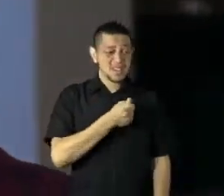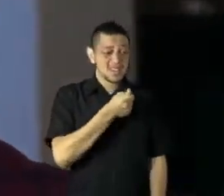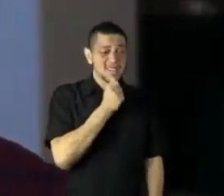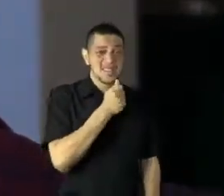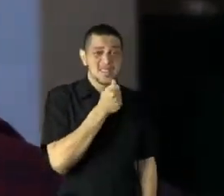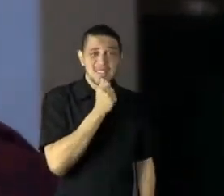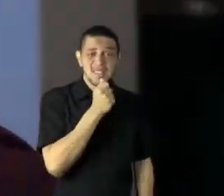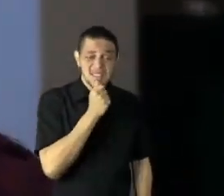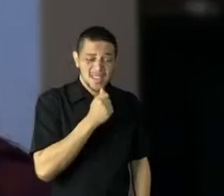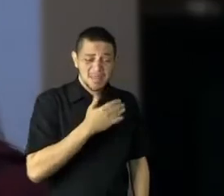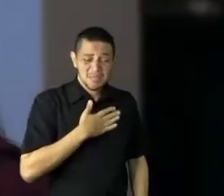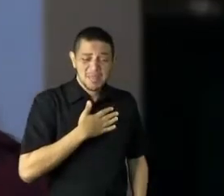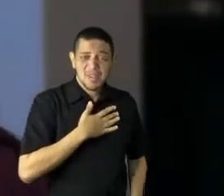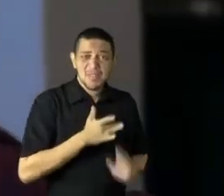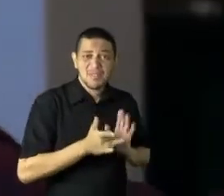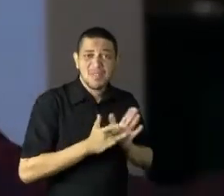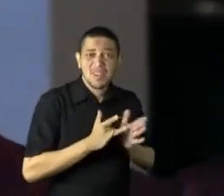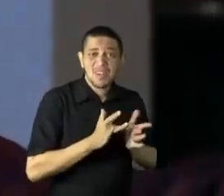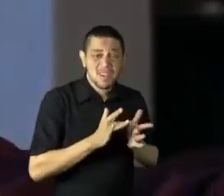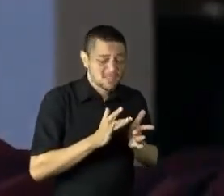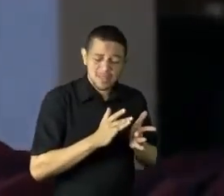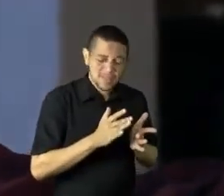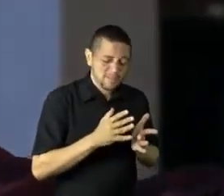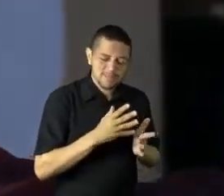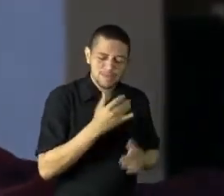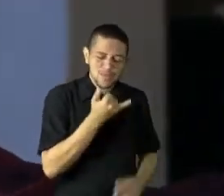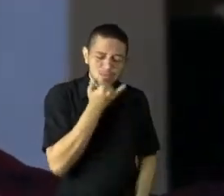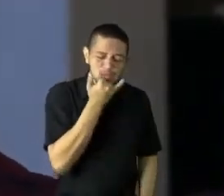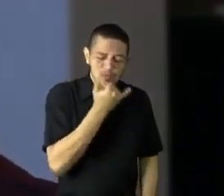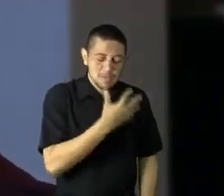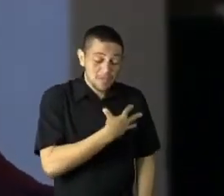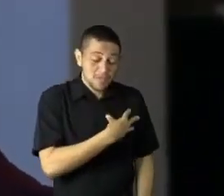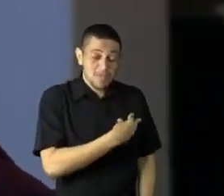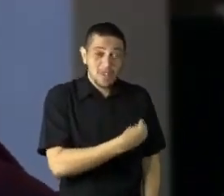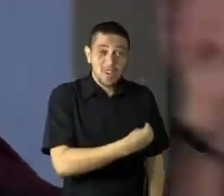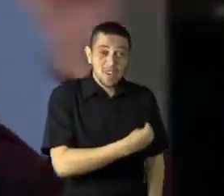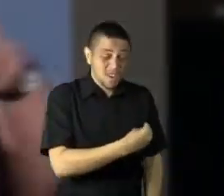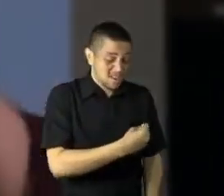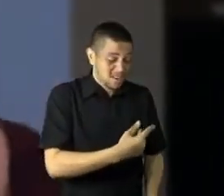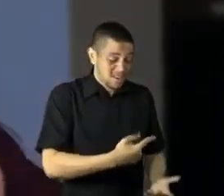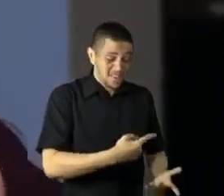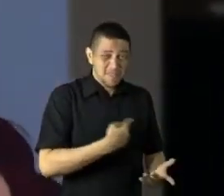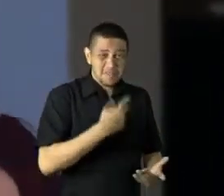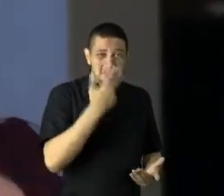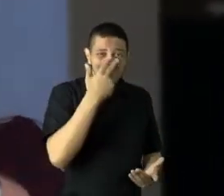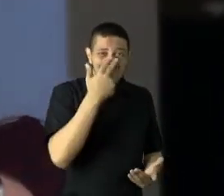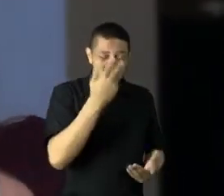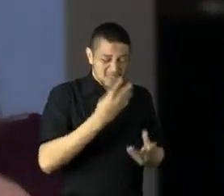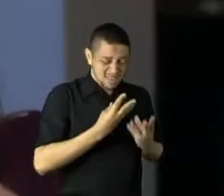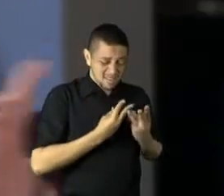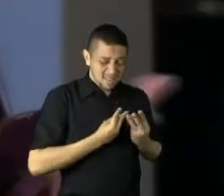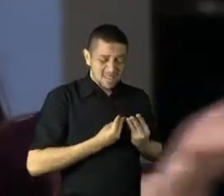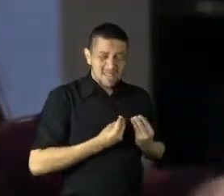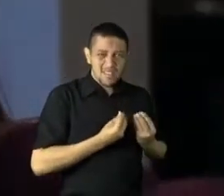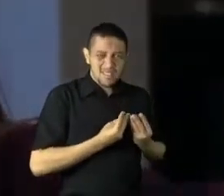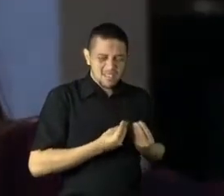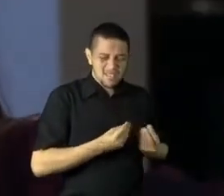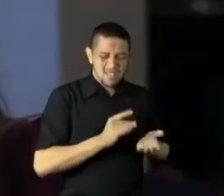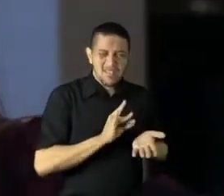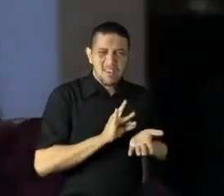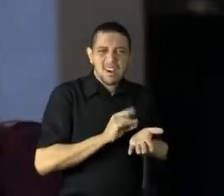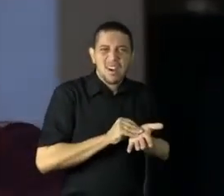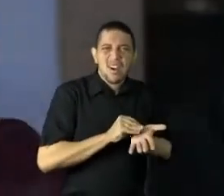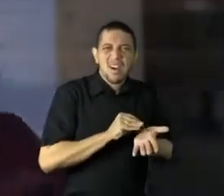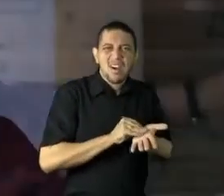sido nunca mais cedo mais agora e